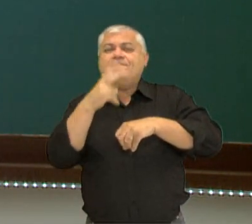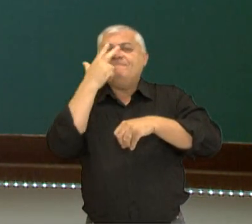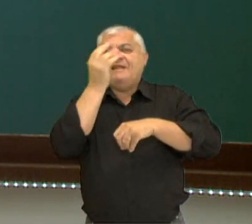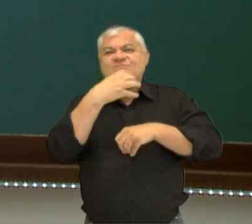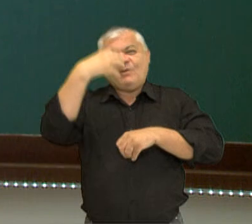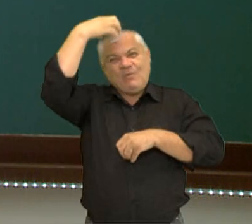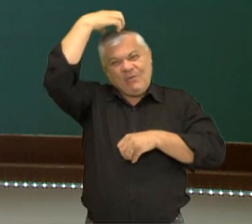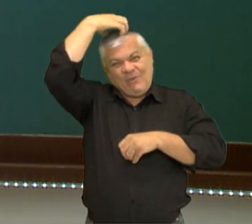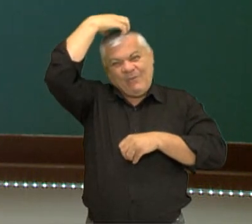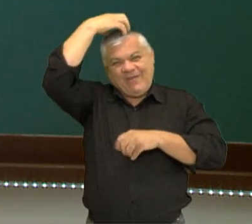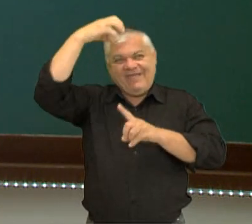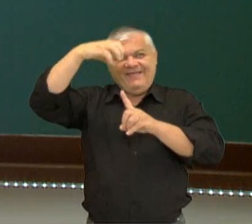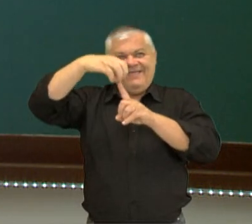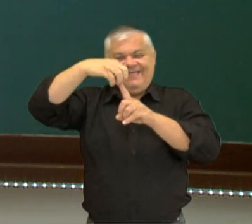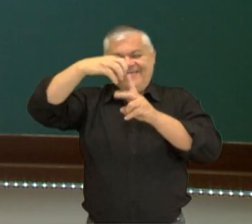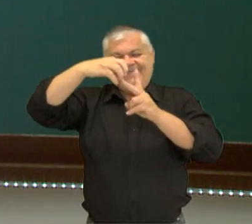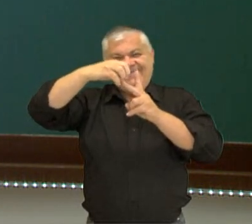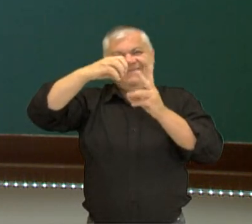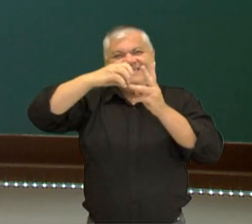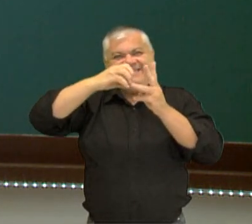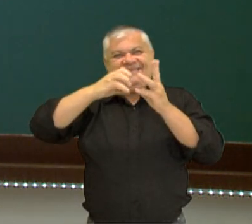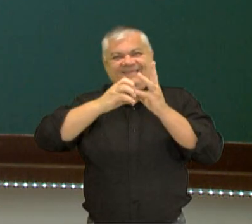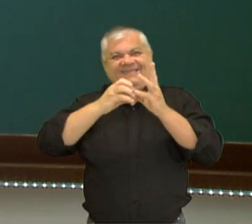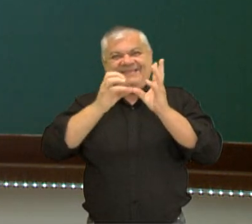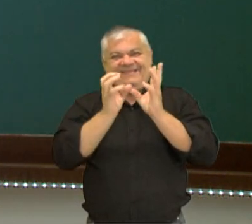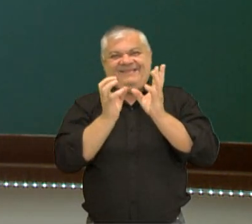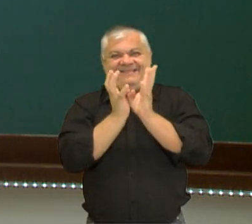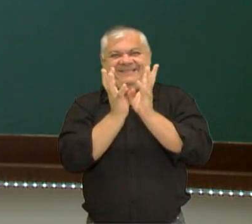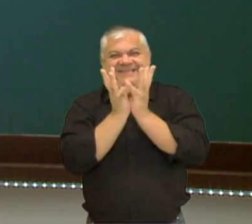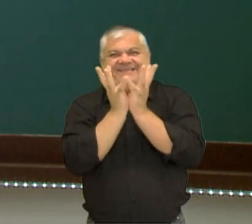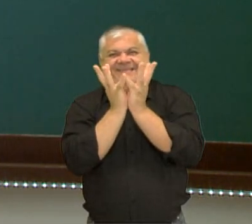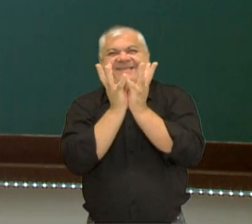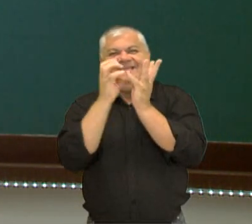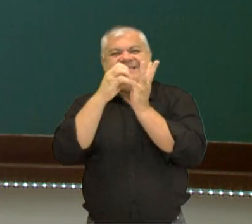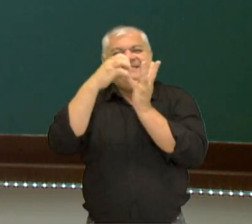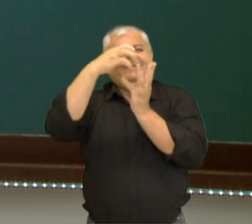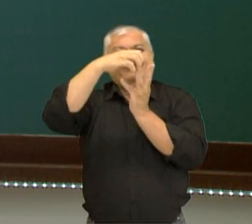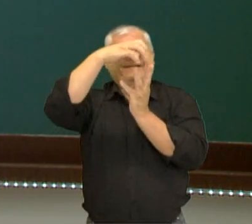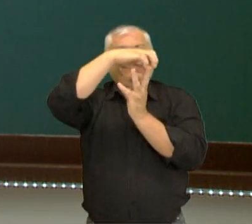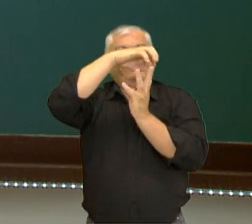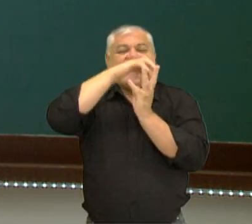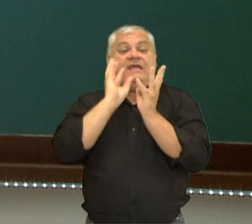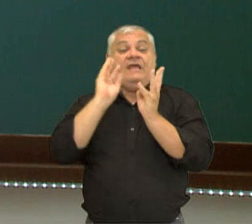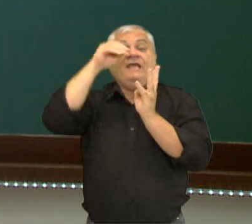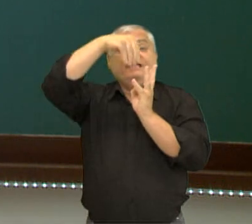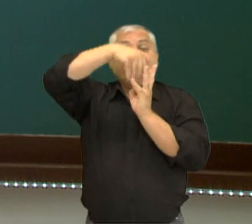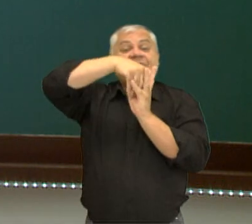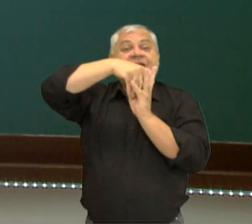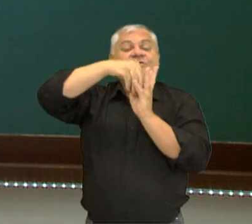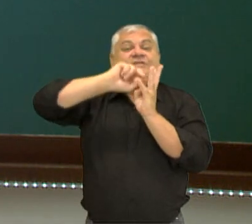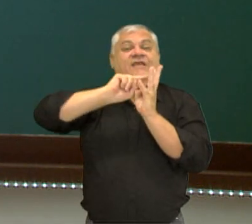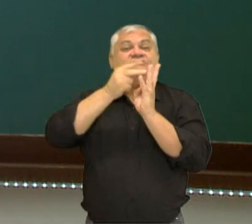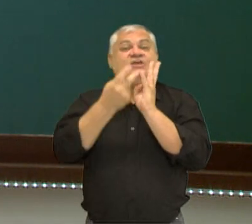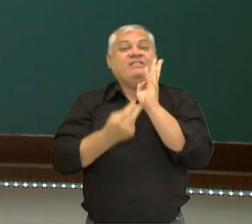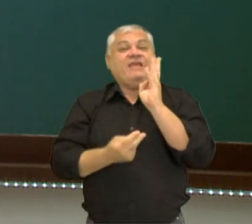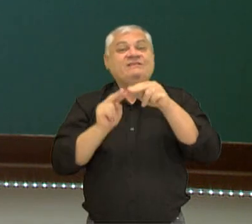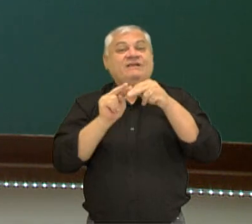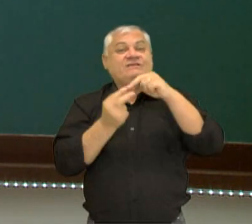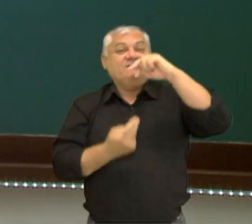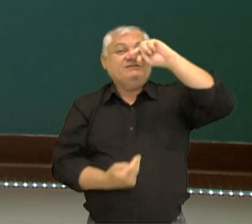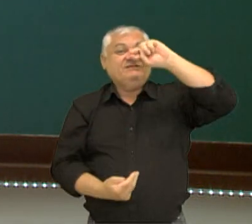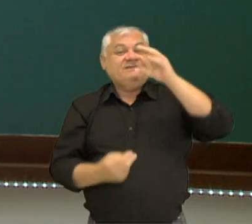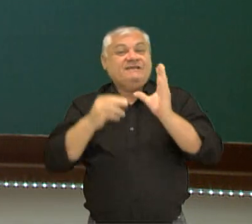isso o nome coronavírus. Além disso, dentro do vírus há o seu material genético. E é